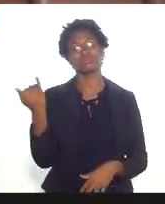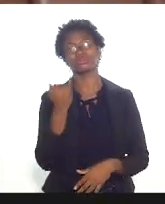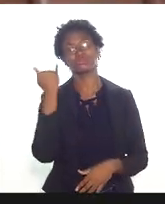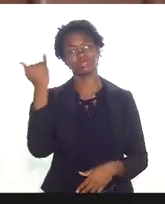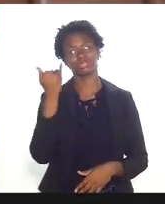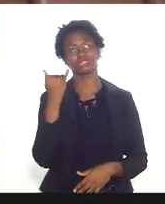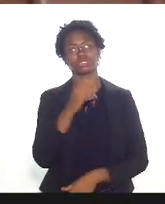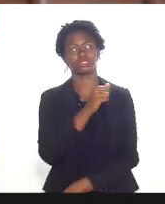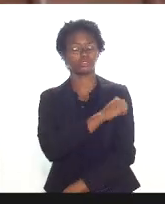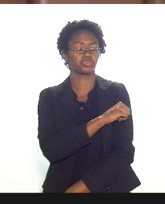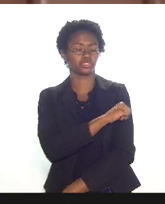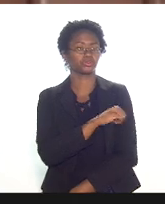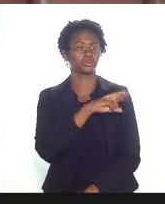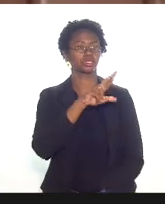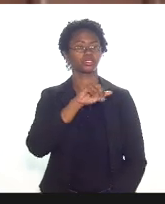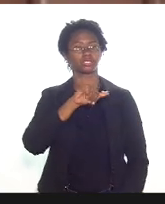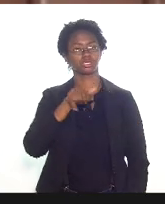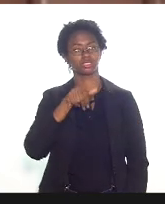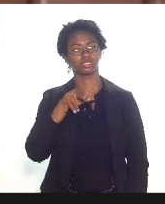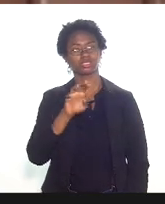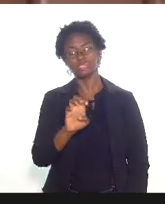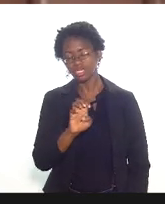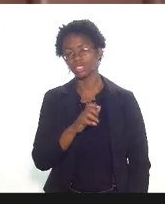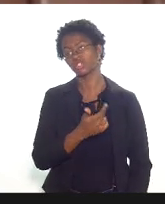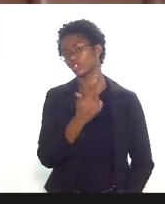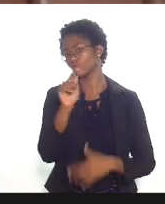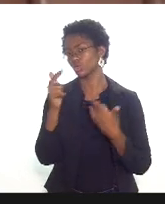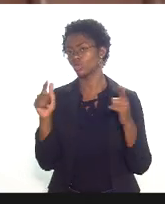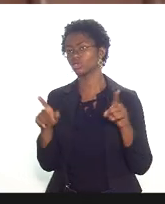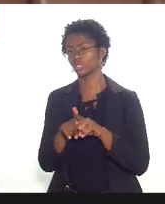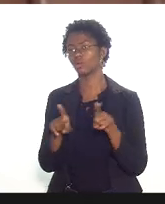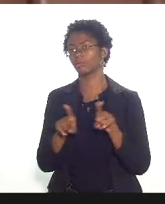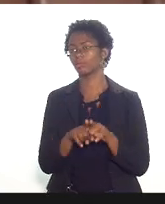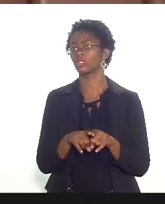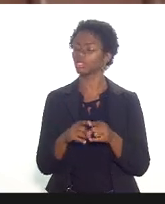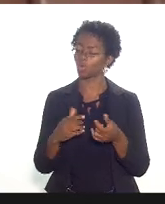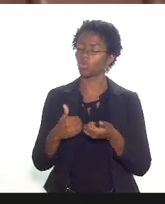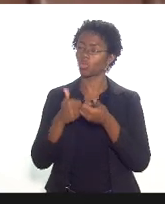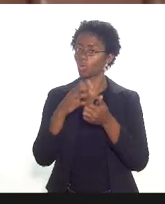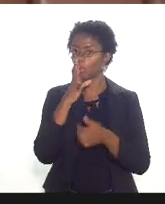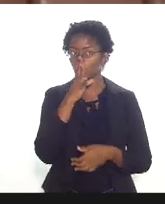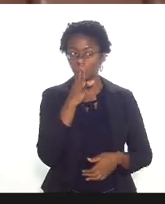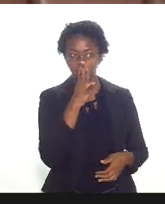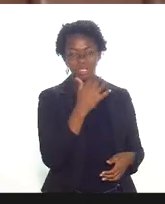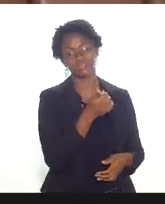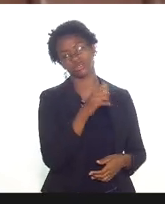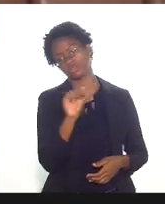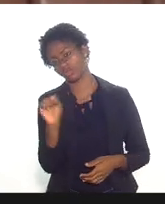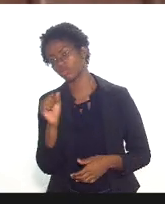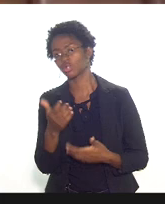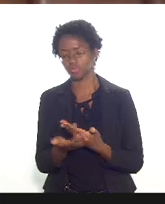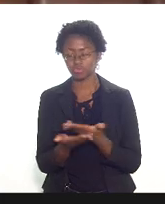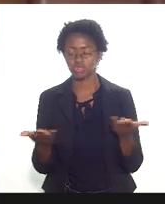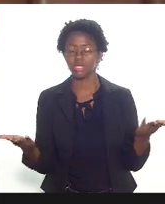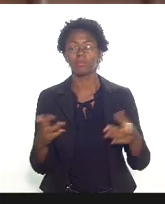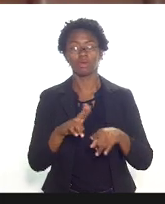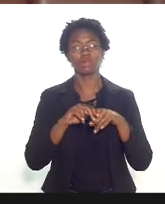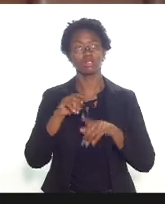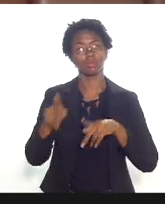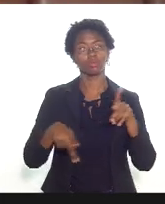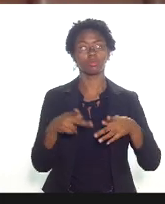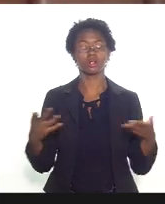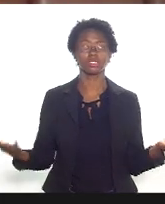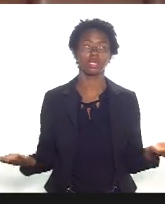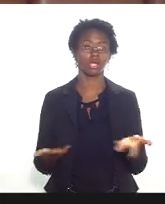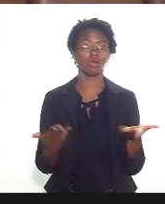deputada enfermeira Rejane, demais deputados que, em alguma medida, estão acompanhando as assessorias aqui, porque a população, nesse